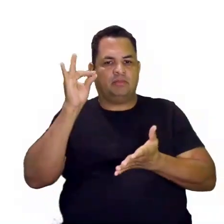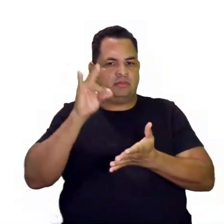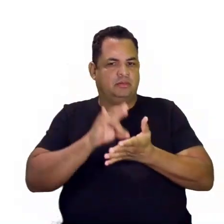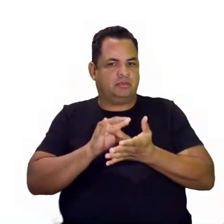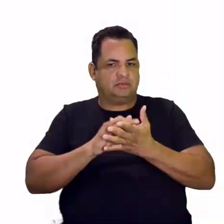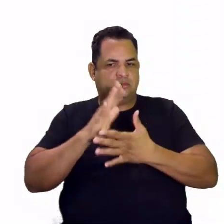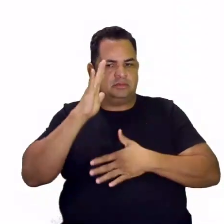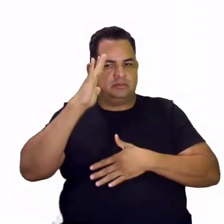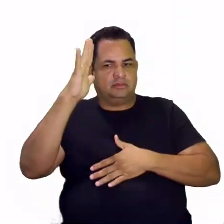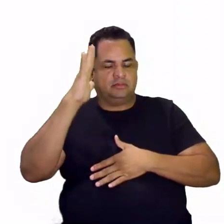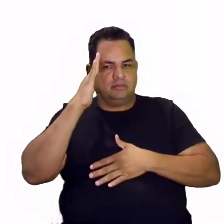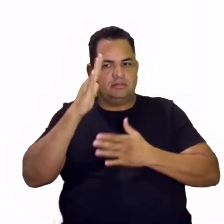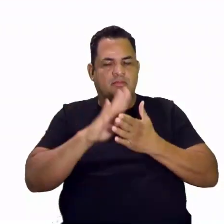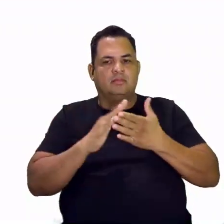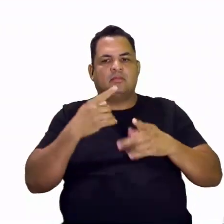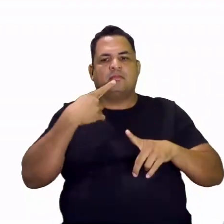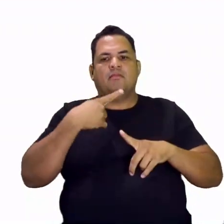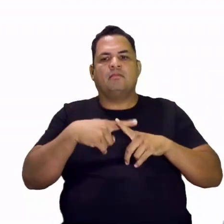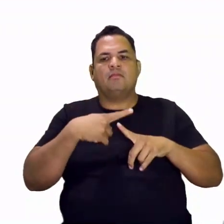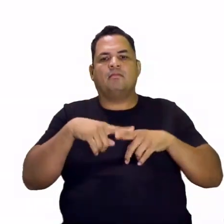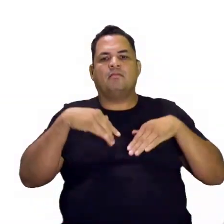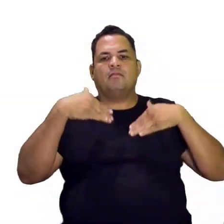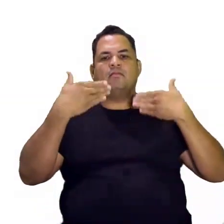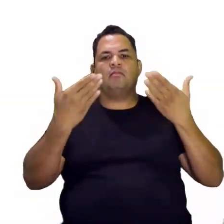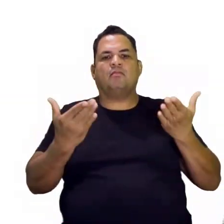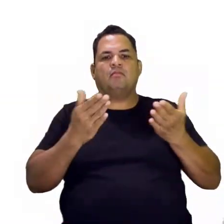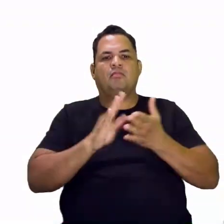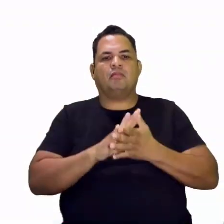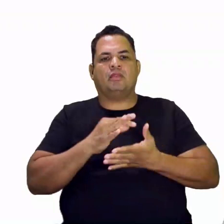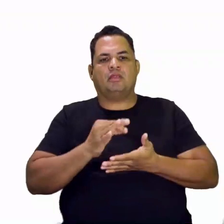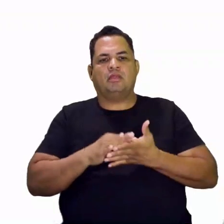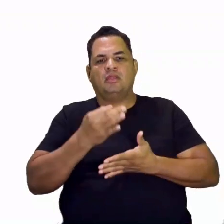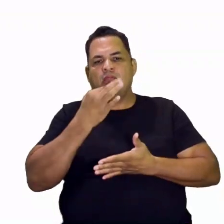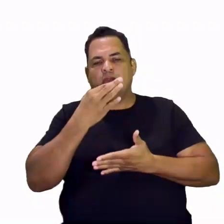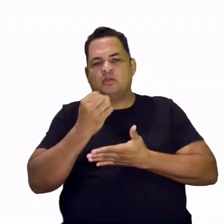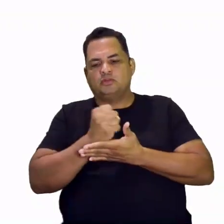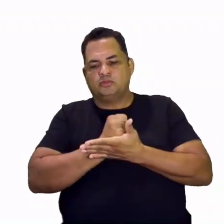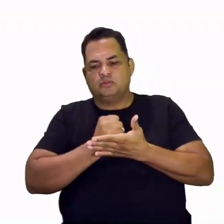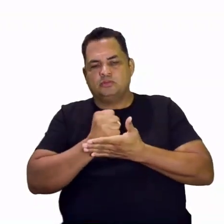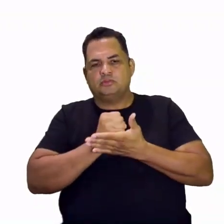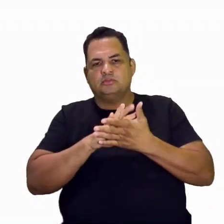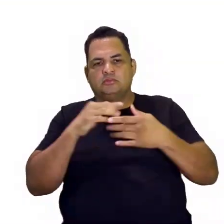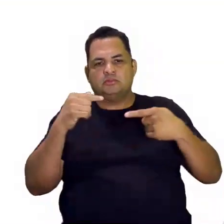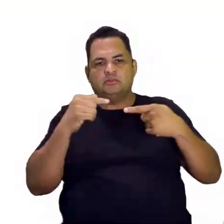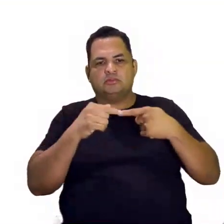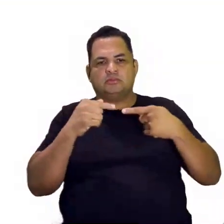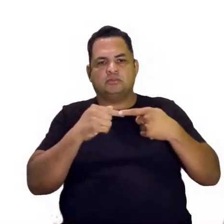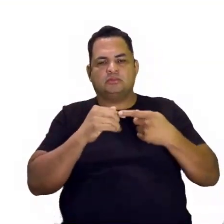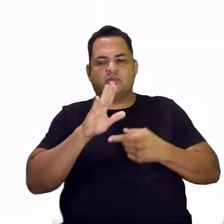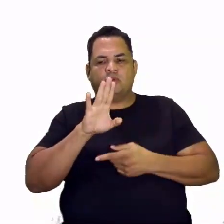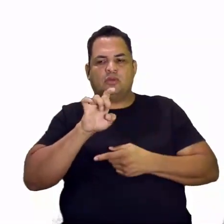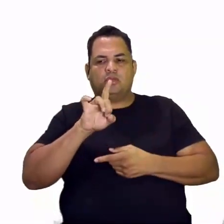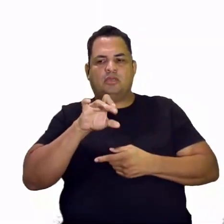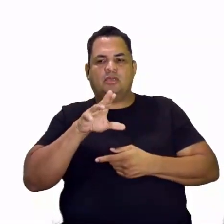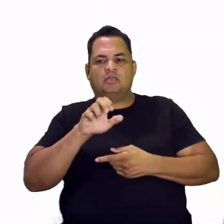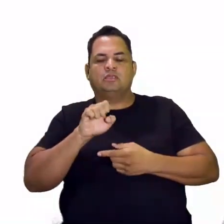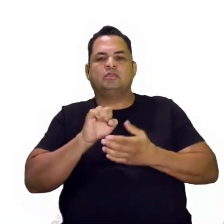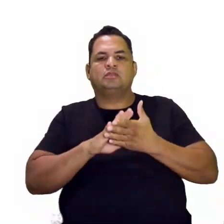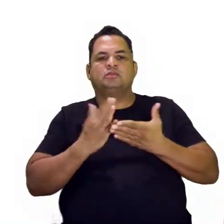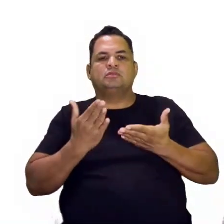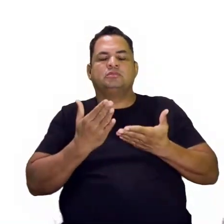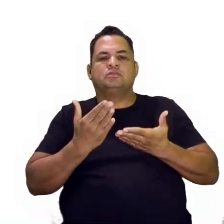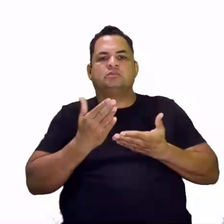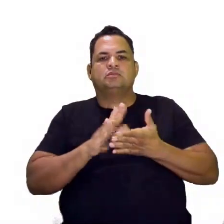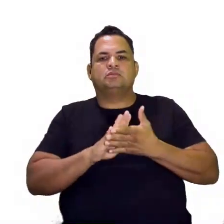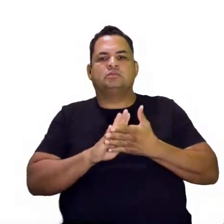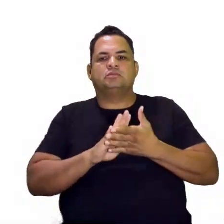dessa teoria, tá? Por quê? Quando esses antibióticos entram em contato com essas organelas, que eram